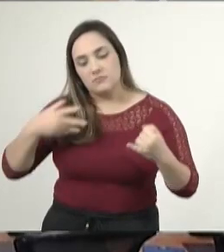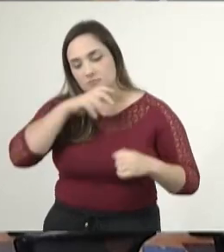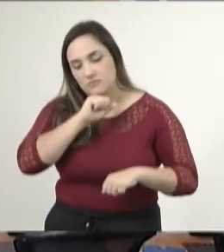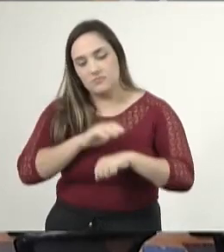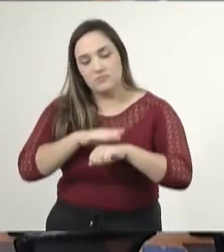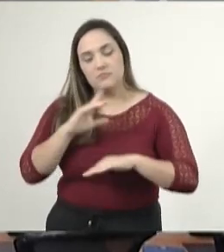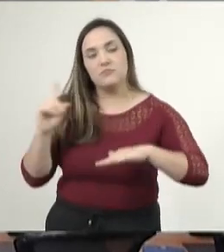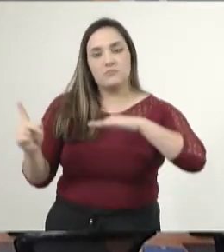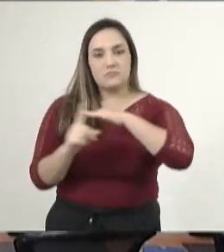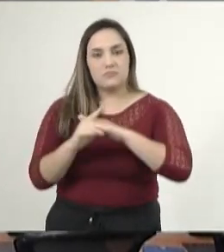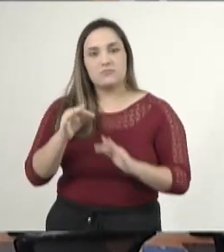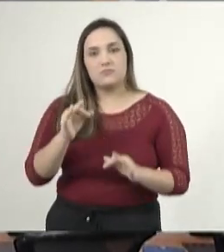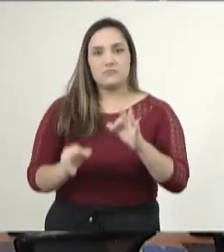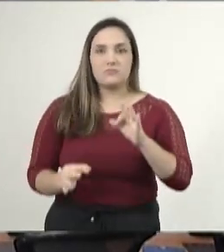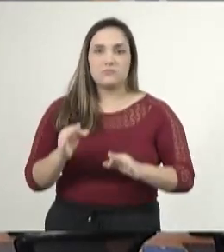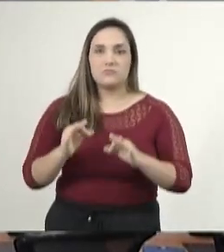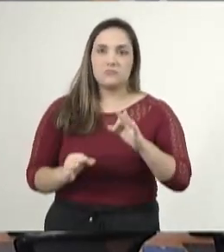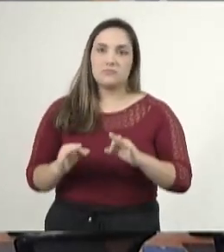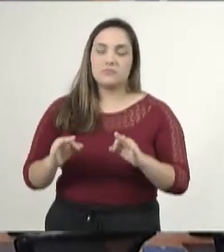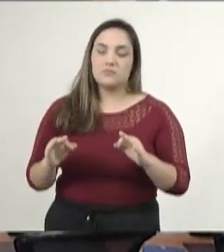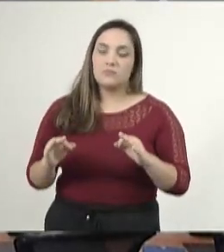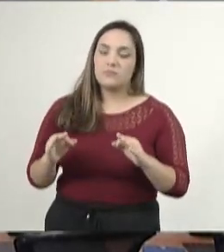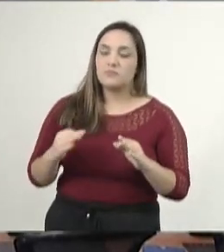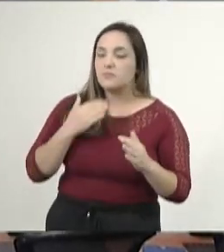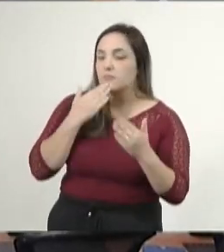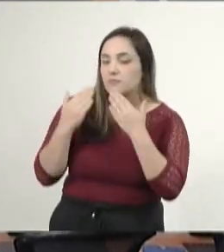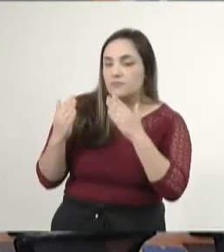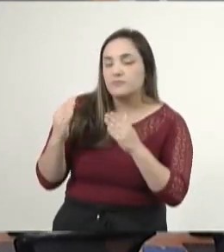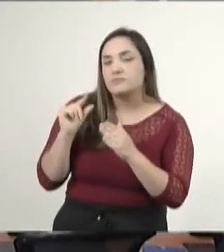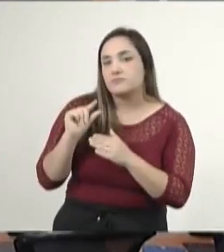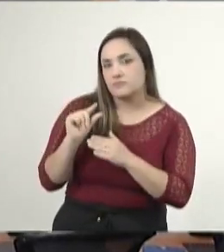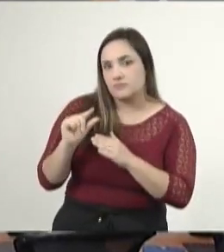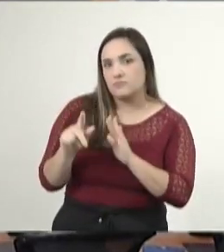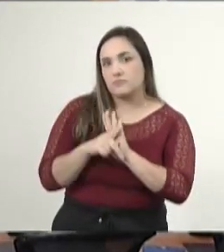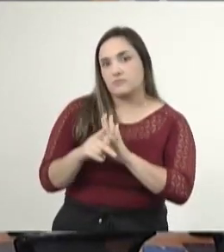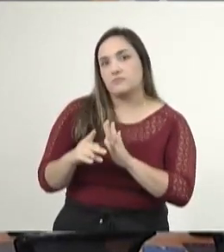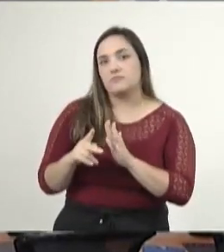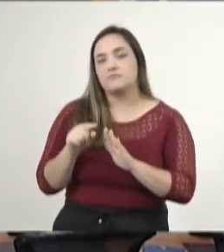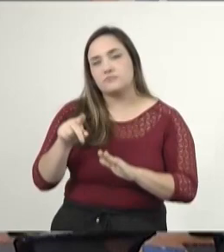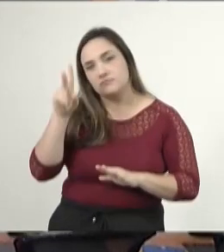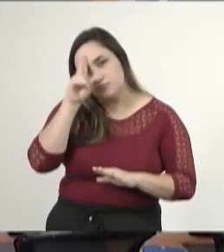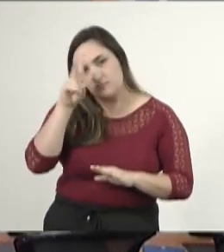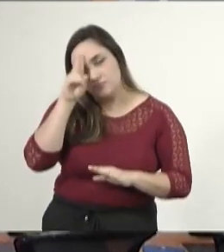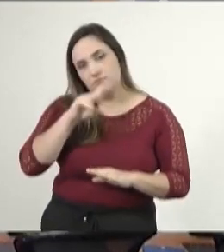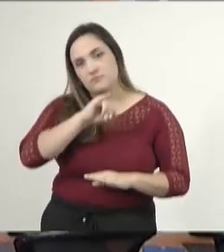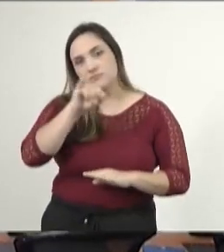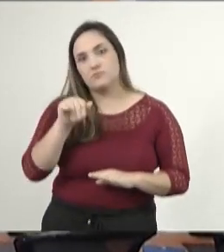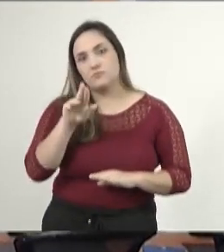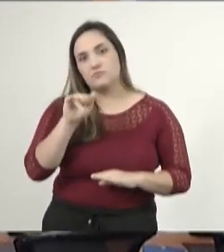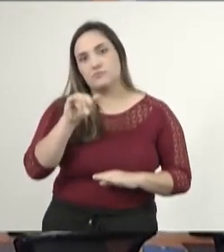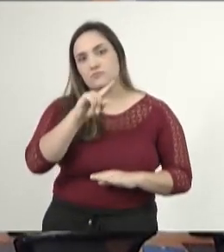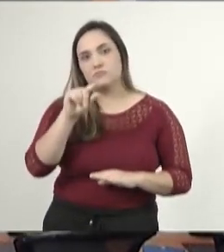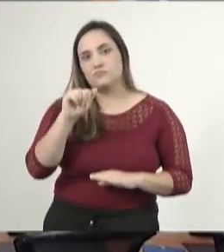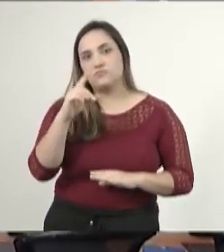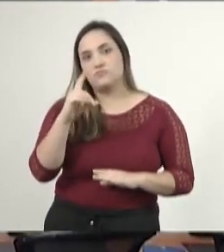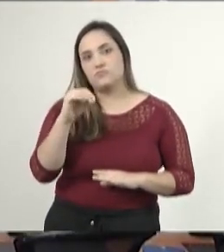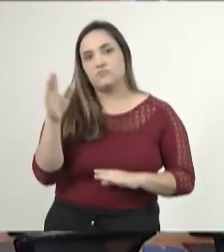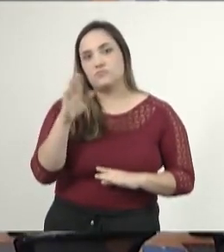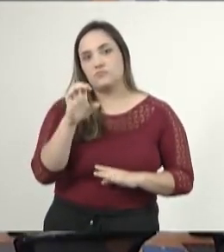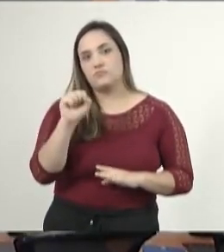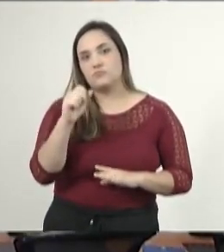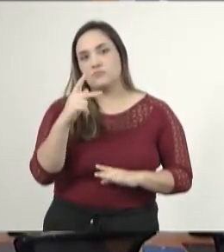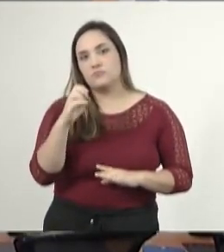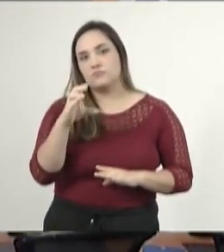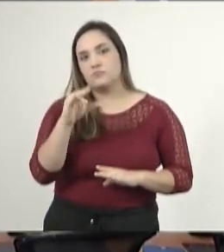celeridade à justiça, a pequenas demandas da população. Muita gente antigamente conhecia os juizados especiais como o juizado